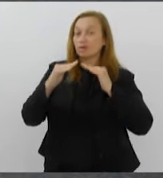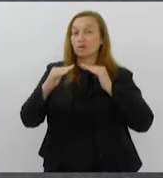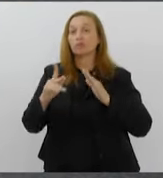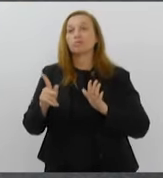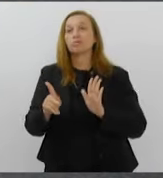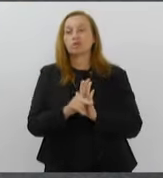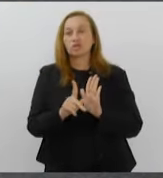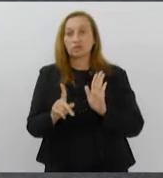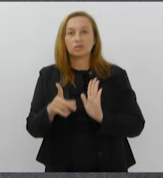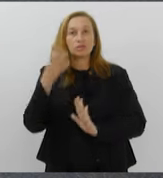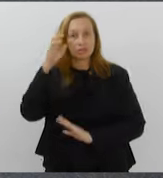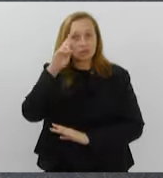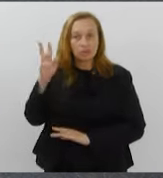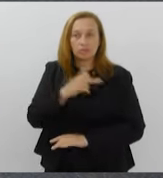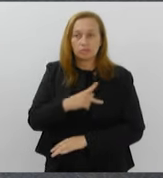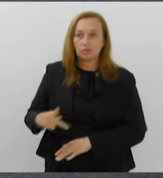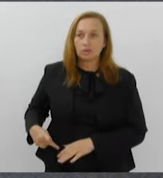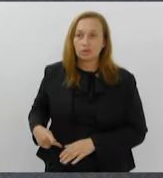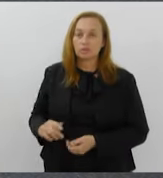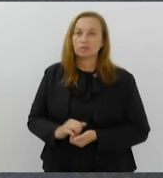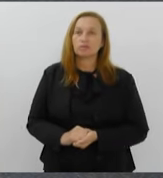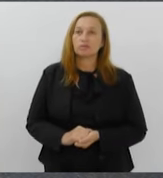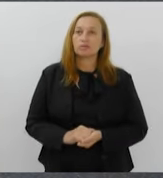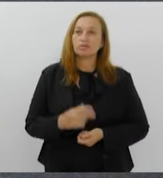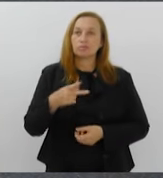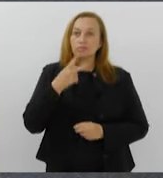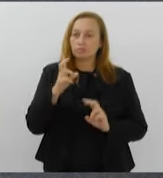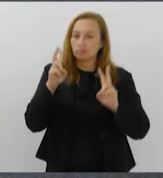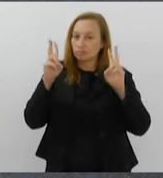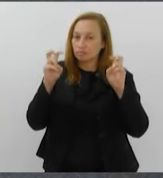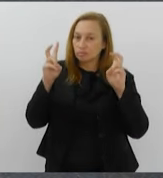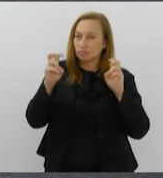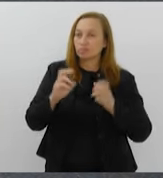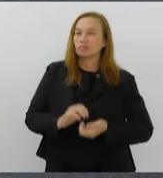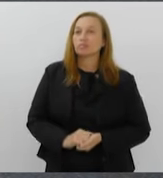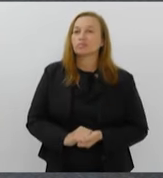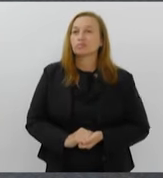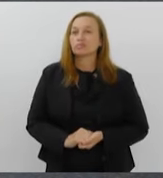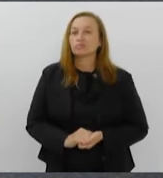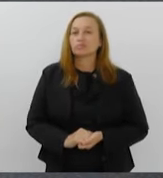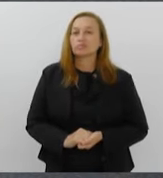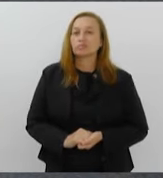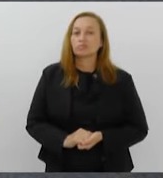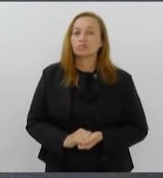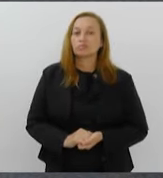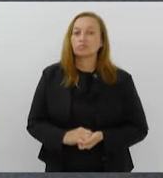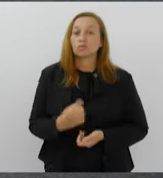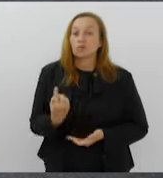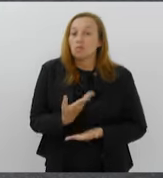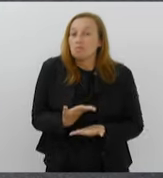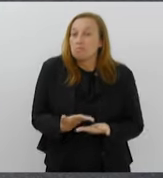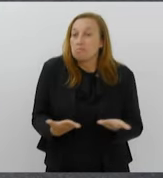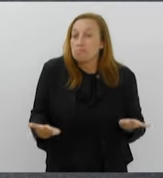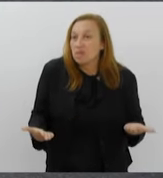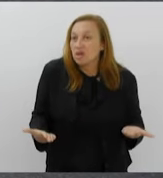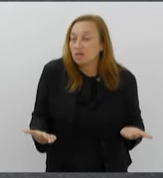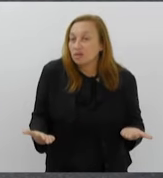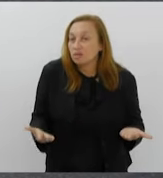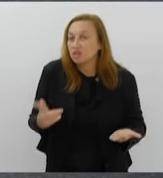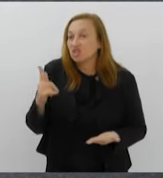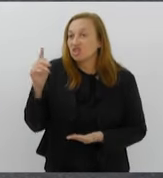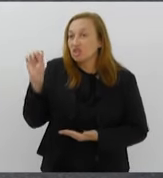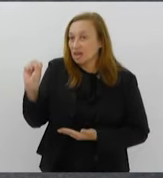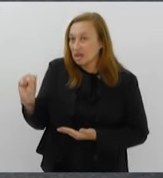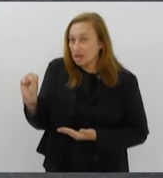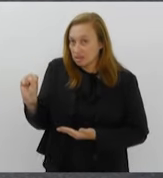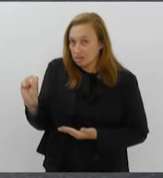senhor presidente, para realçar a seguinte questão. O que nós perdemos de gás é